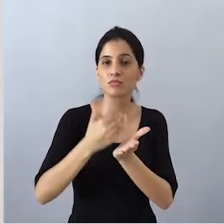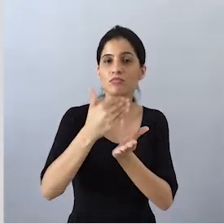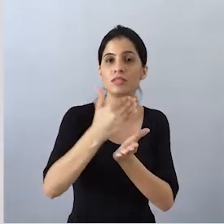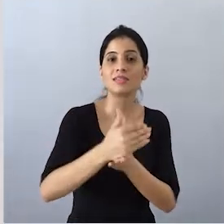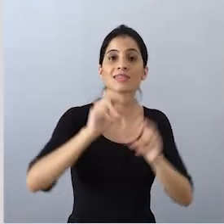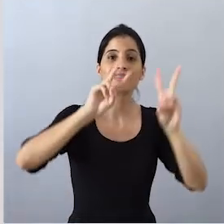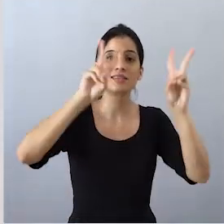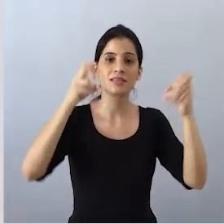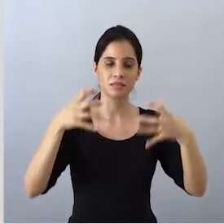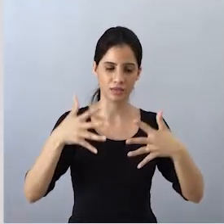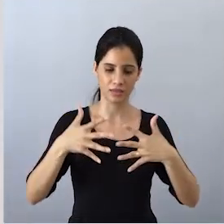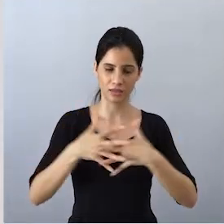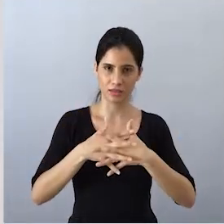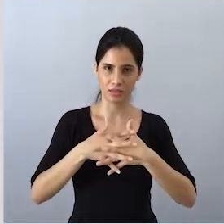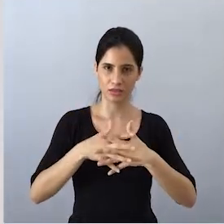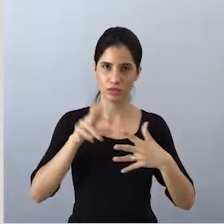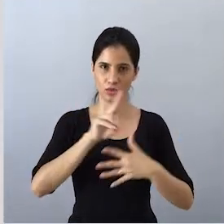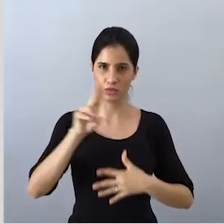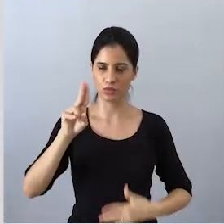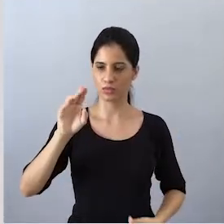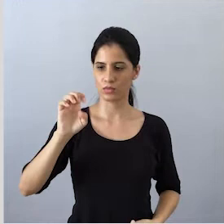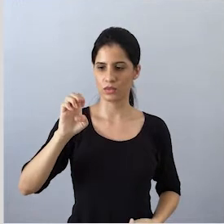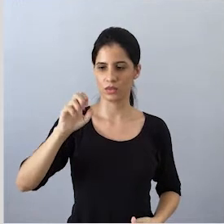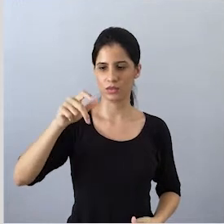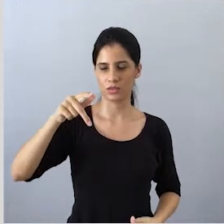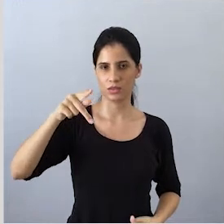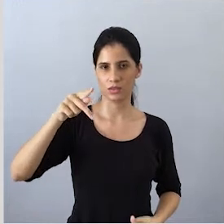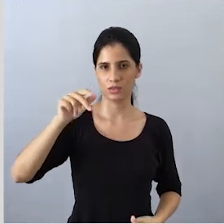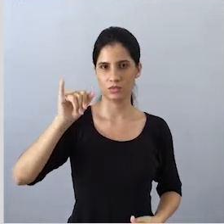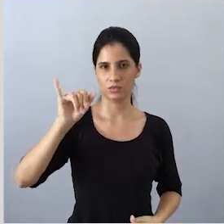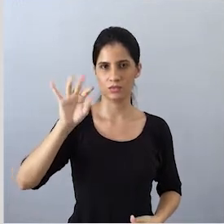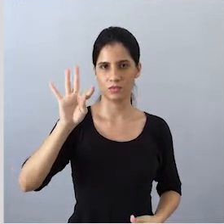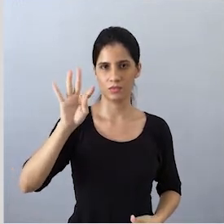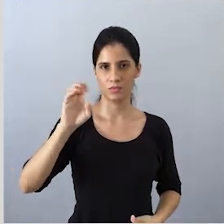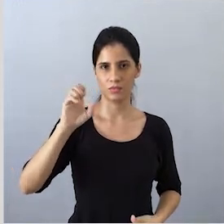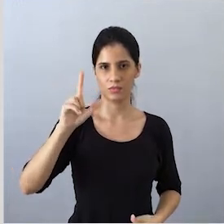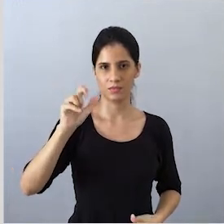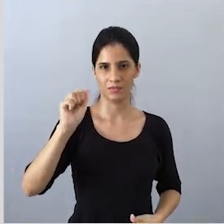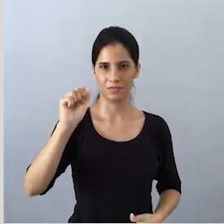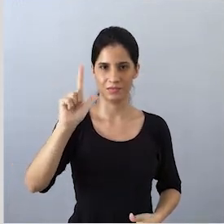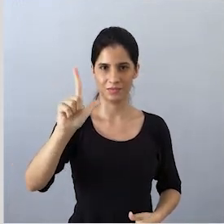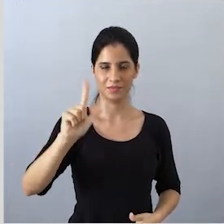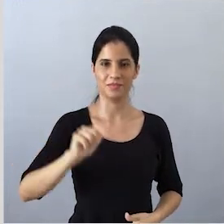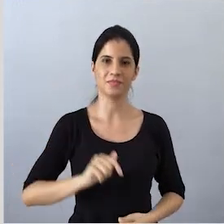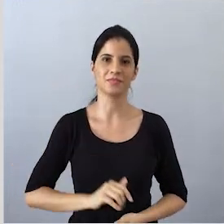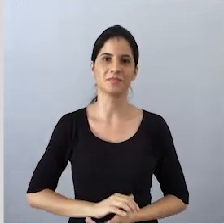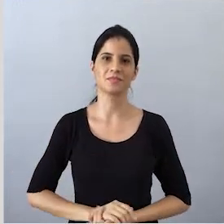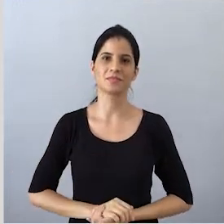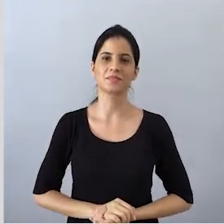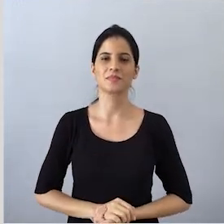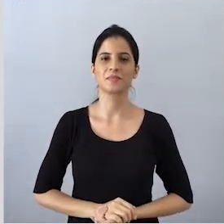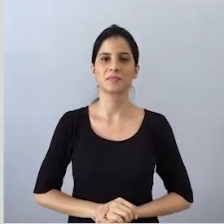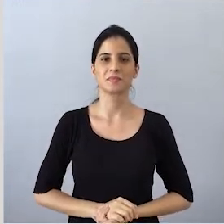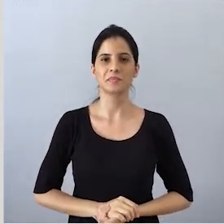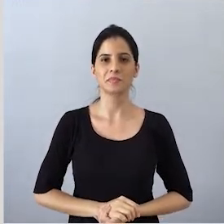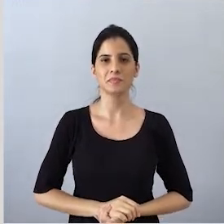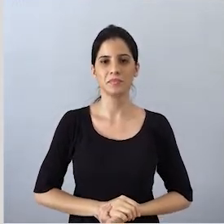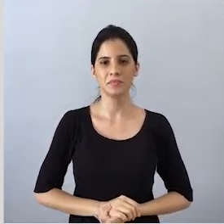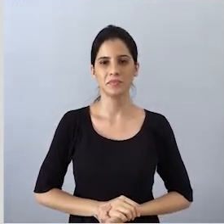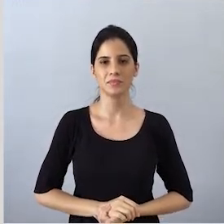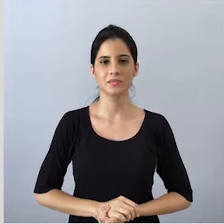começarmos o curso, discutiremos os tecidos básicos no módulo de Histologia Básica, iniciando pelo tecido epitelial.